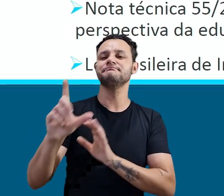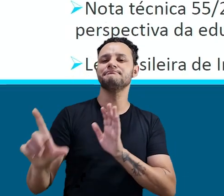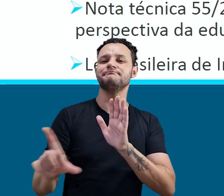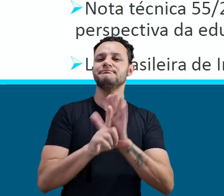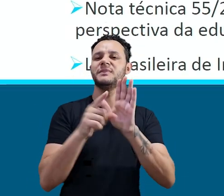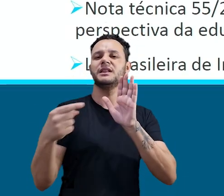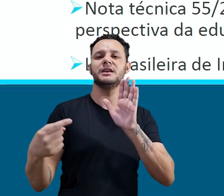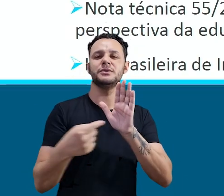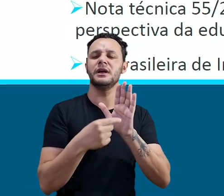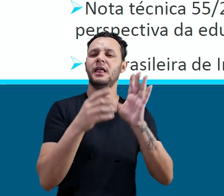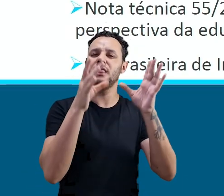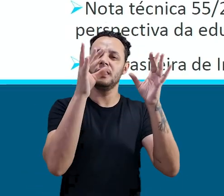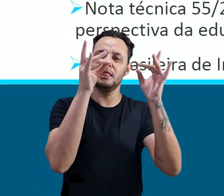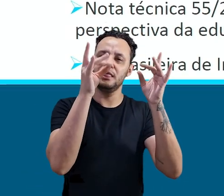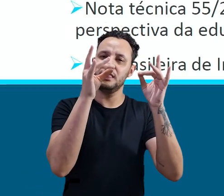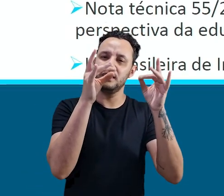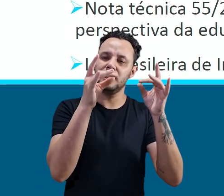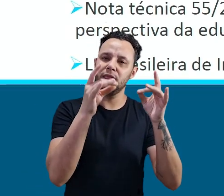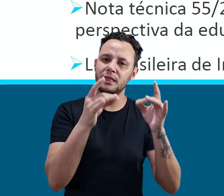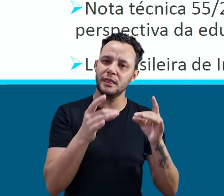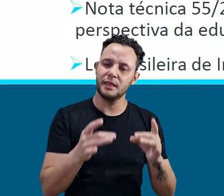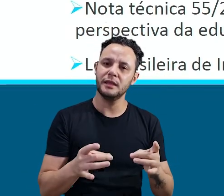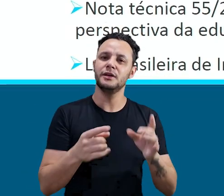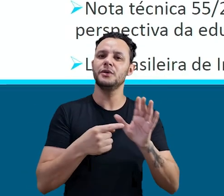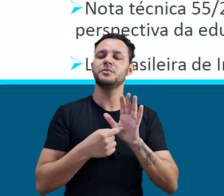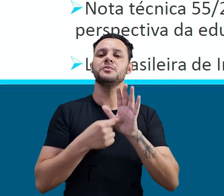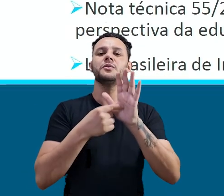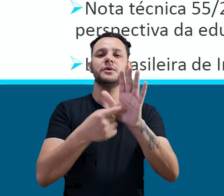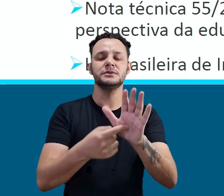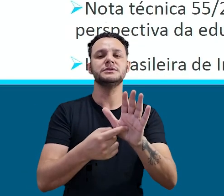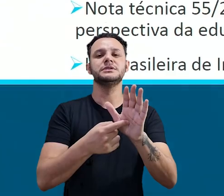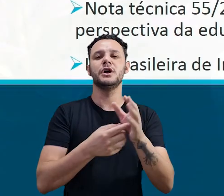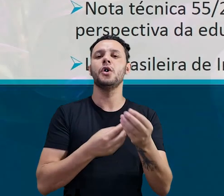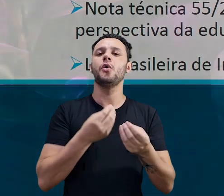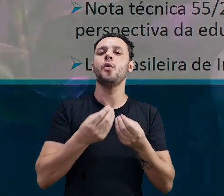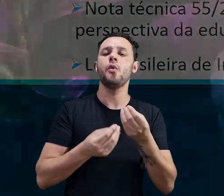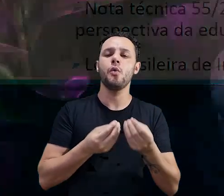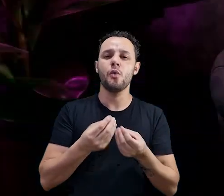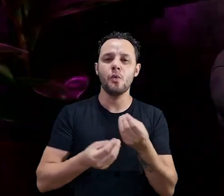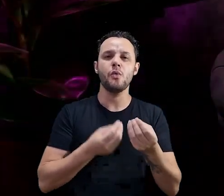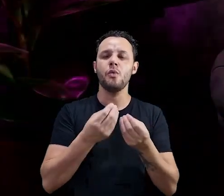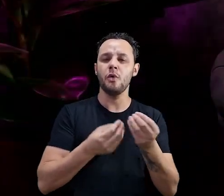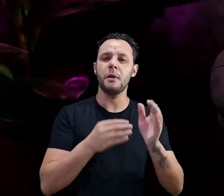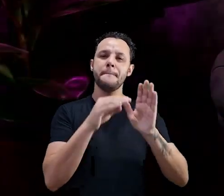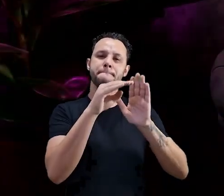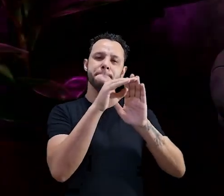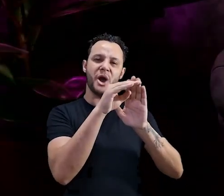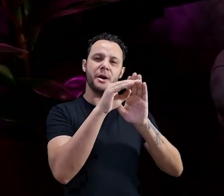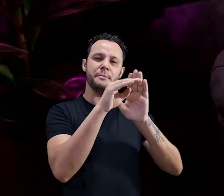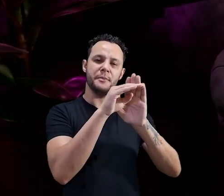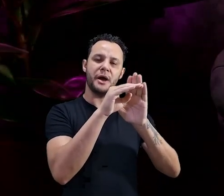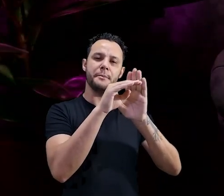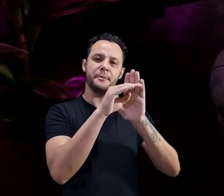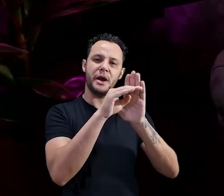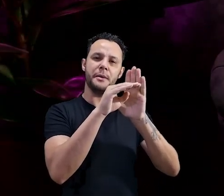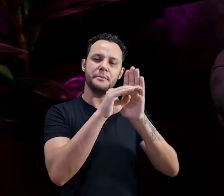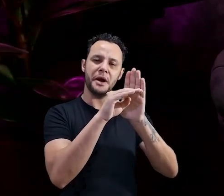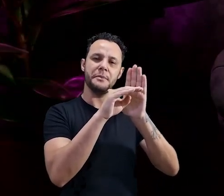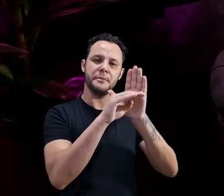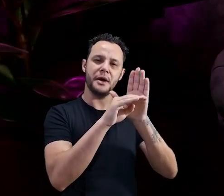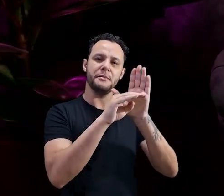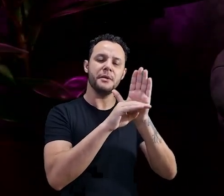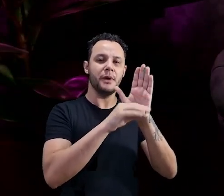lei mais que detalha melhor como é que vai acontecer o tratamento,